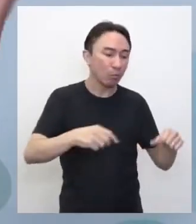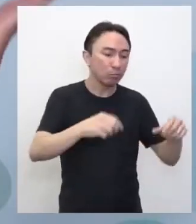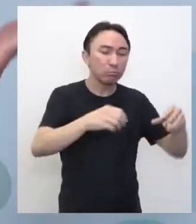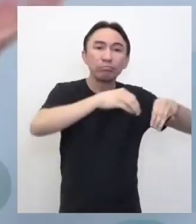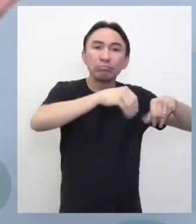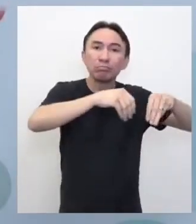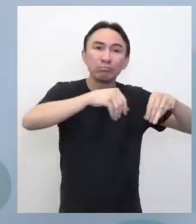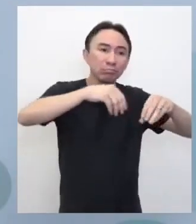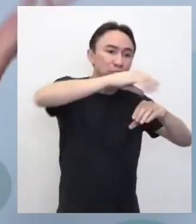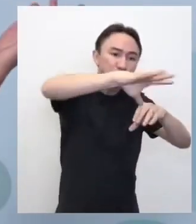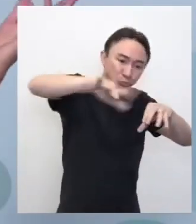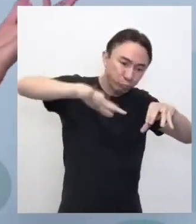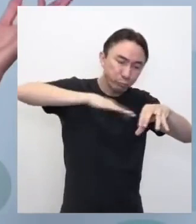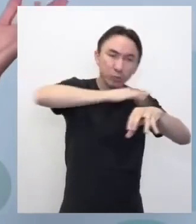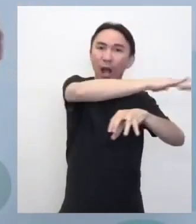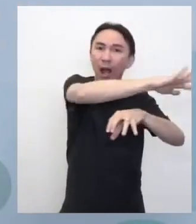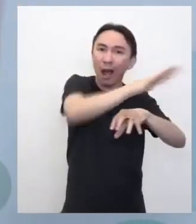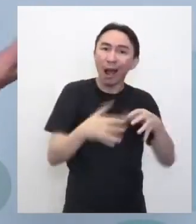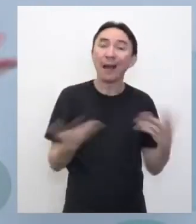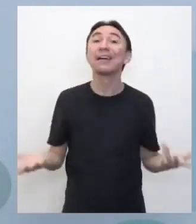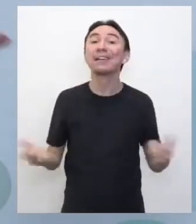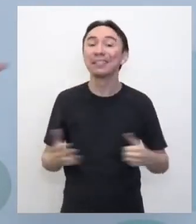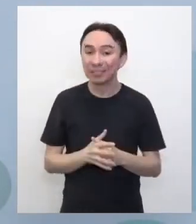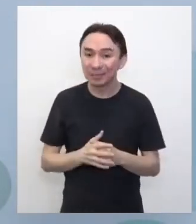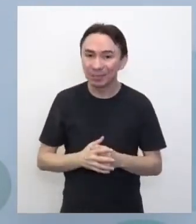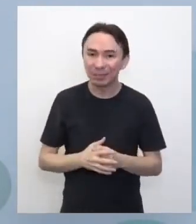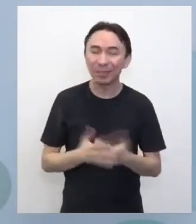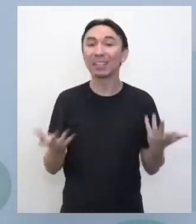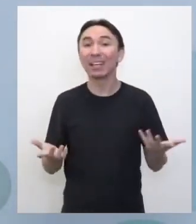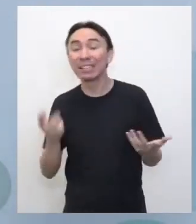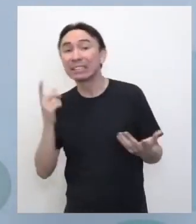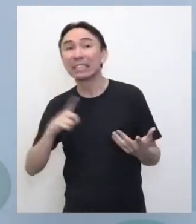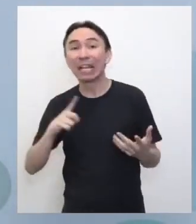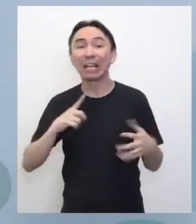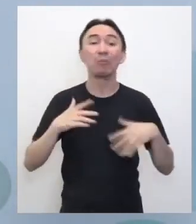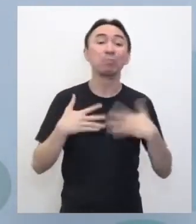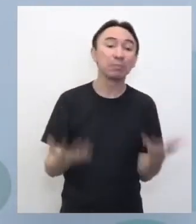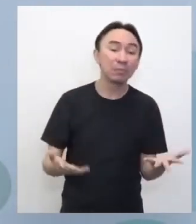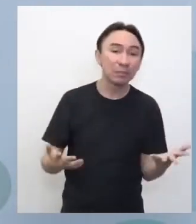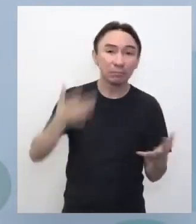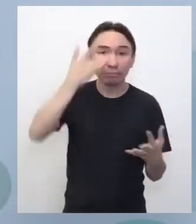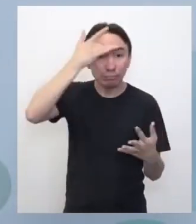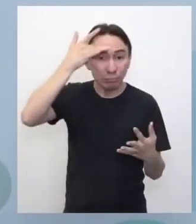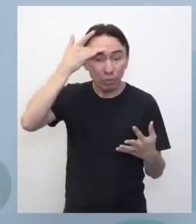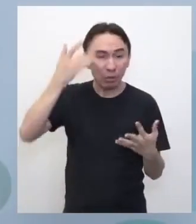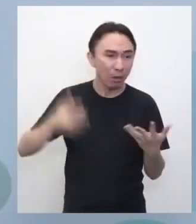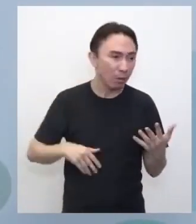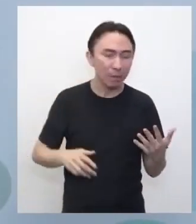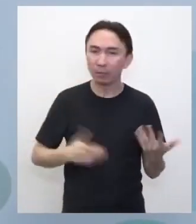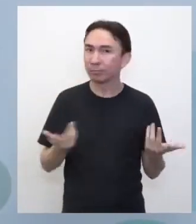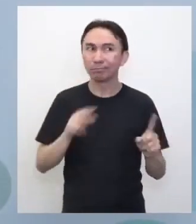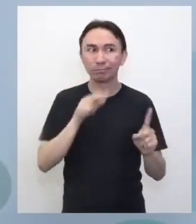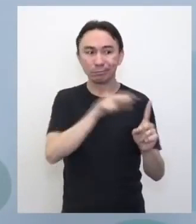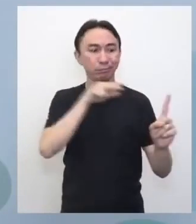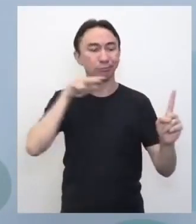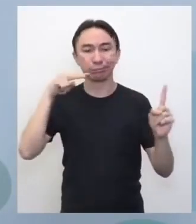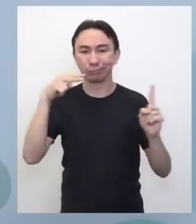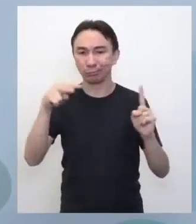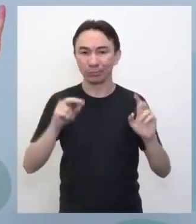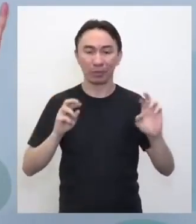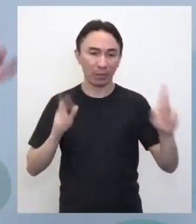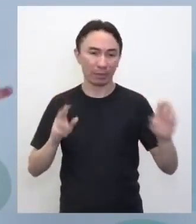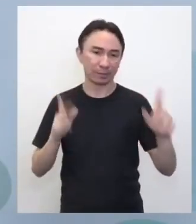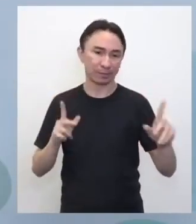duas páginas, né, um lado e outro, seria também os dois lados da história? Quem conta a história de uma forma... Por exemplo, eu vou avançar aqui, pode,